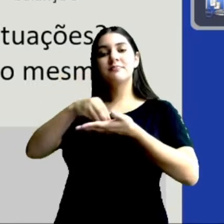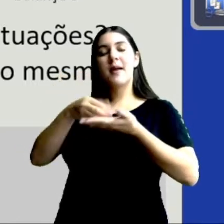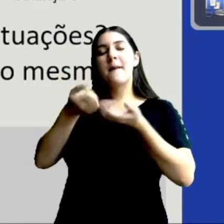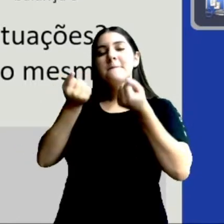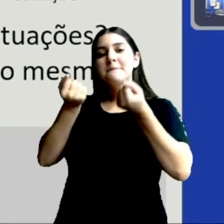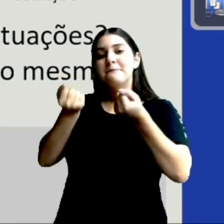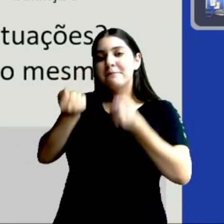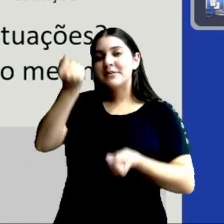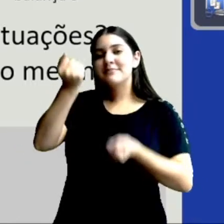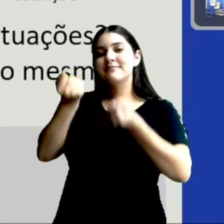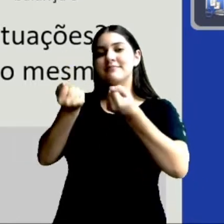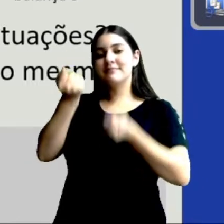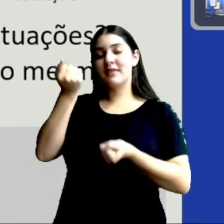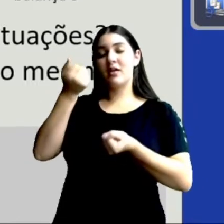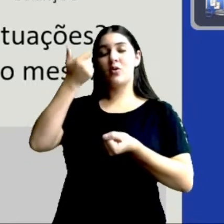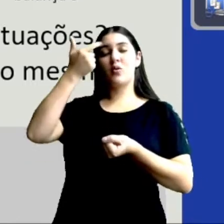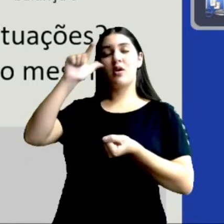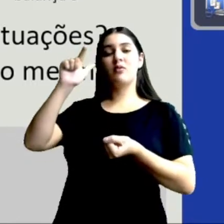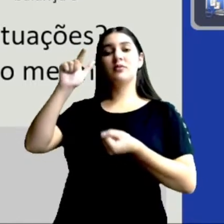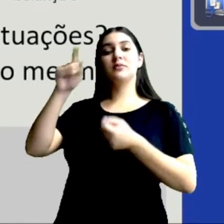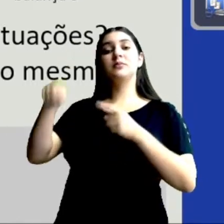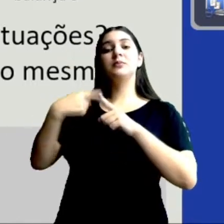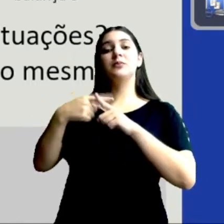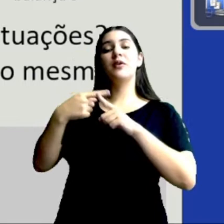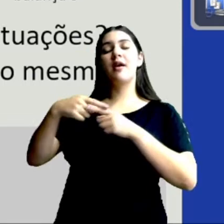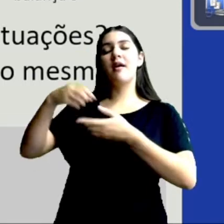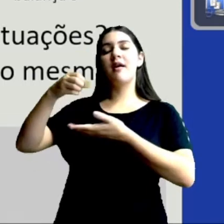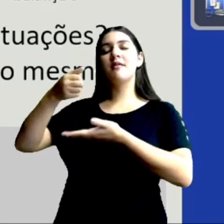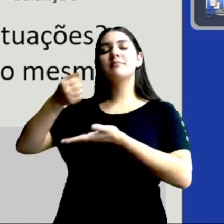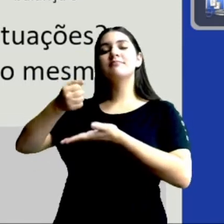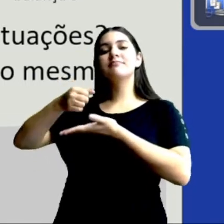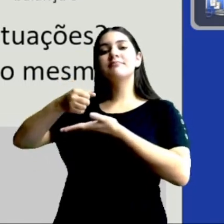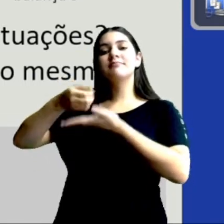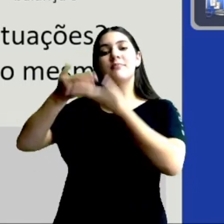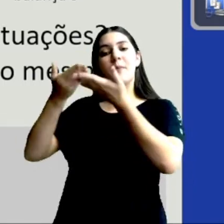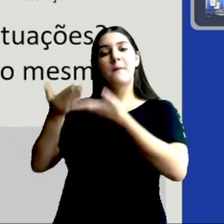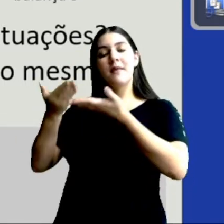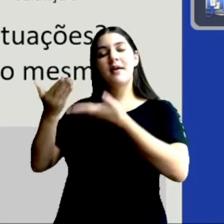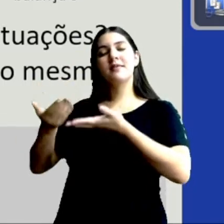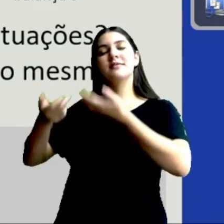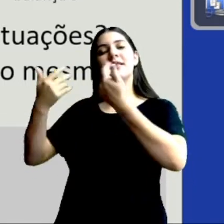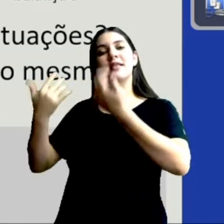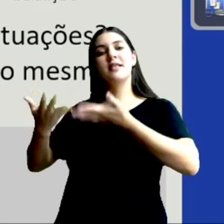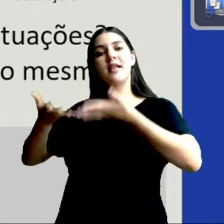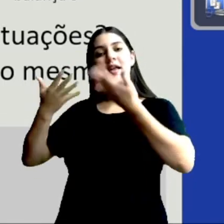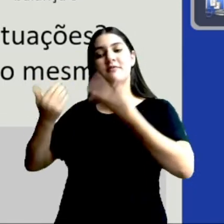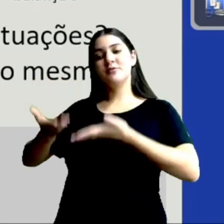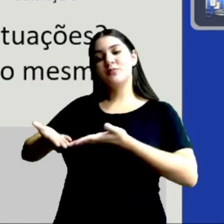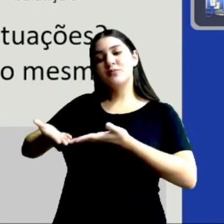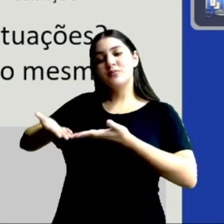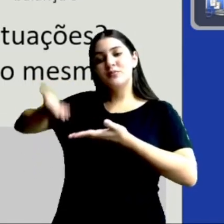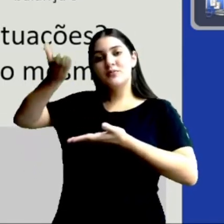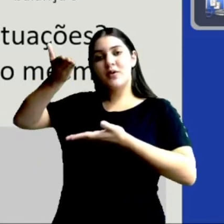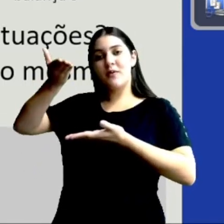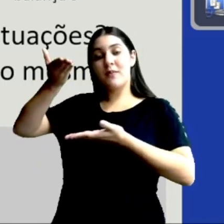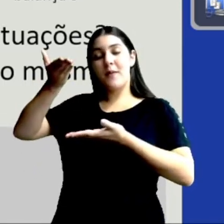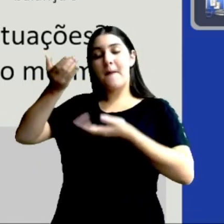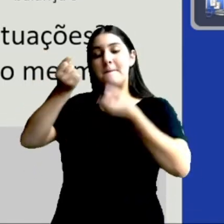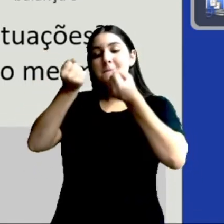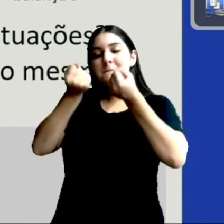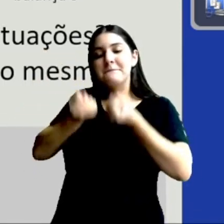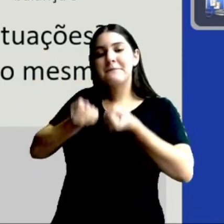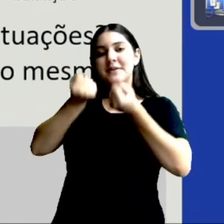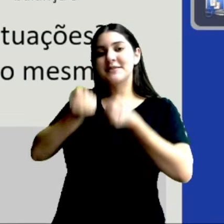que o outro. Sempre o pezinho mais leve, ele fica no nível, ele sobe, né? O prato